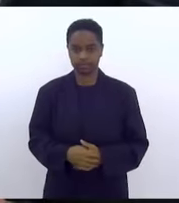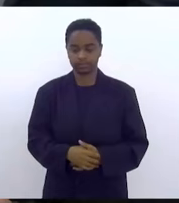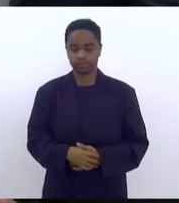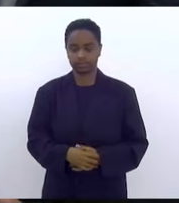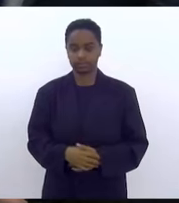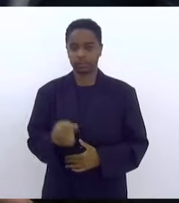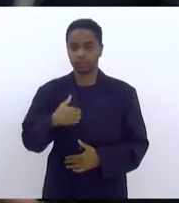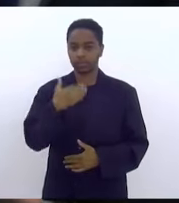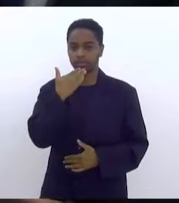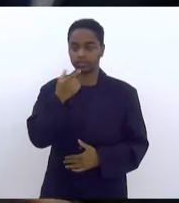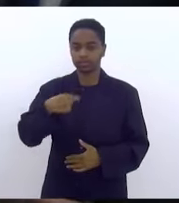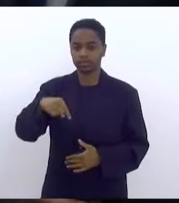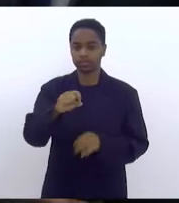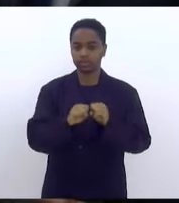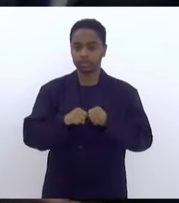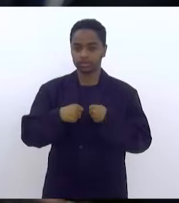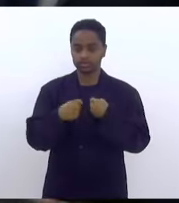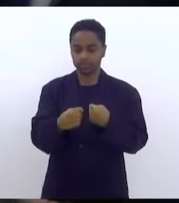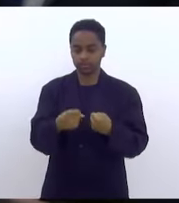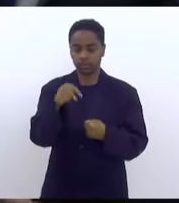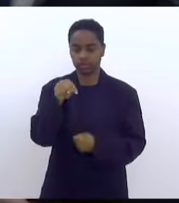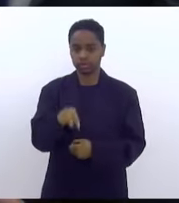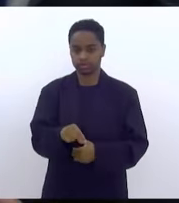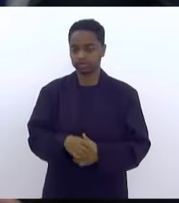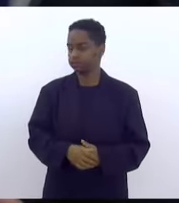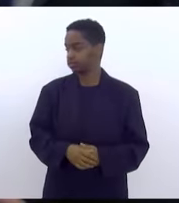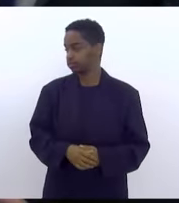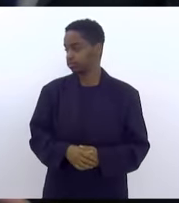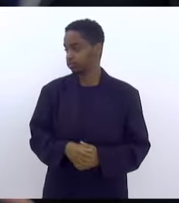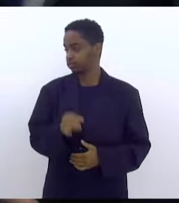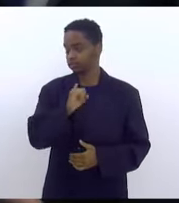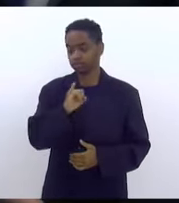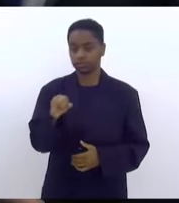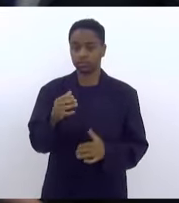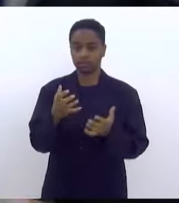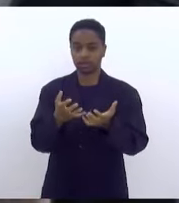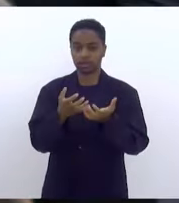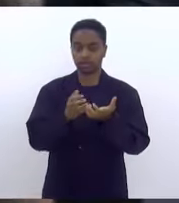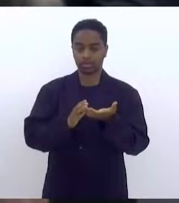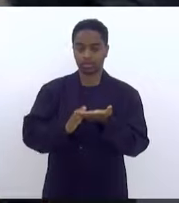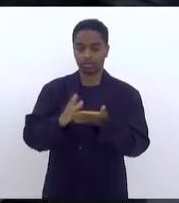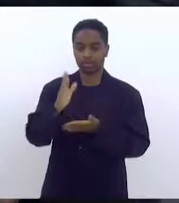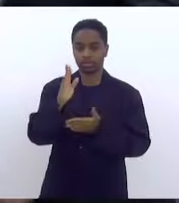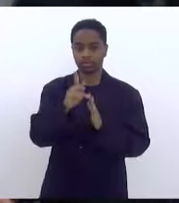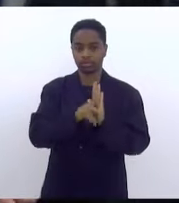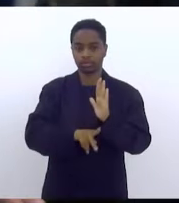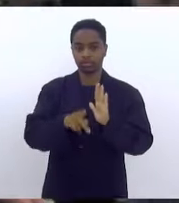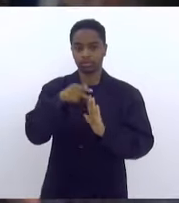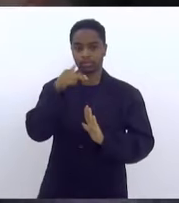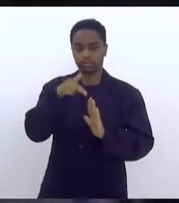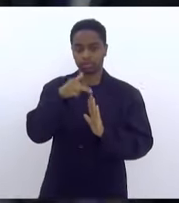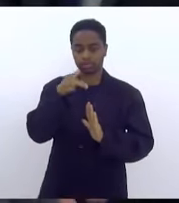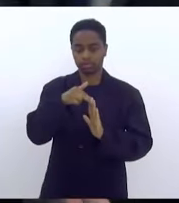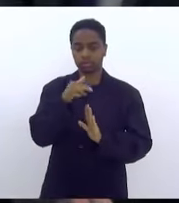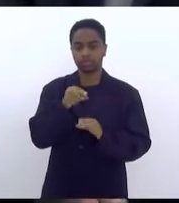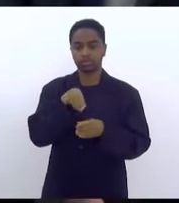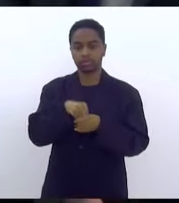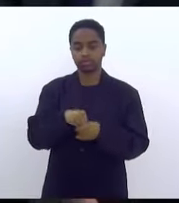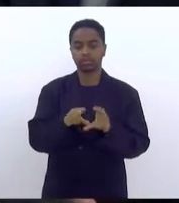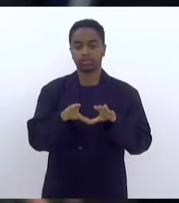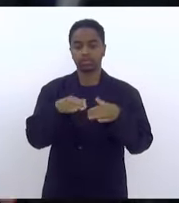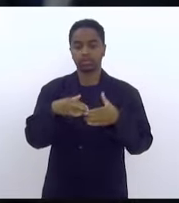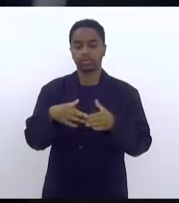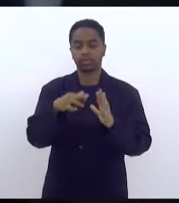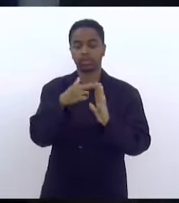aqui o esforço dos colegas que quiserem a aprovação de seus projetos de resolução no âmbito da Comissão de Normas